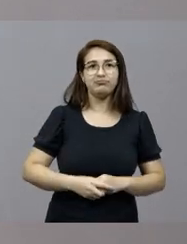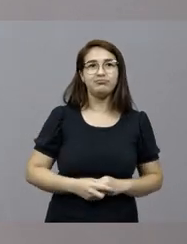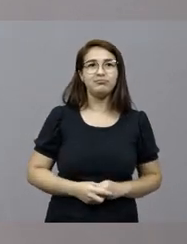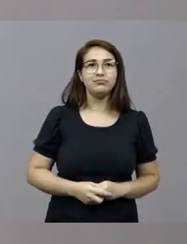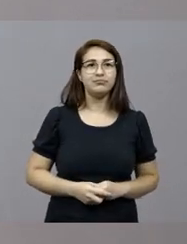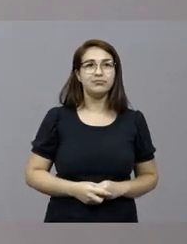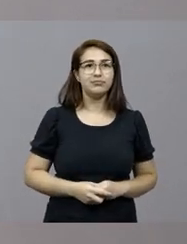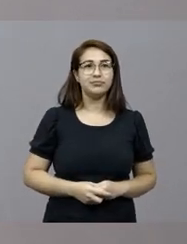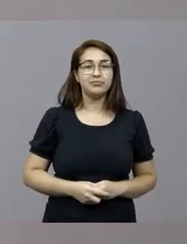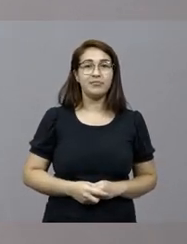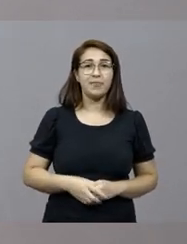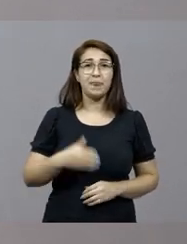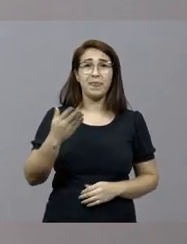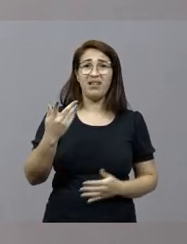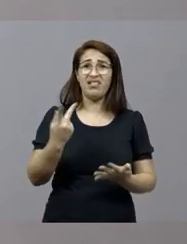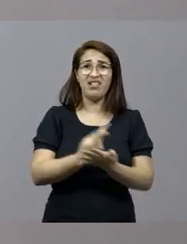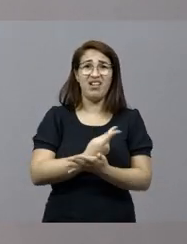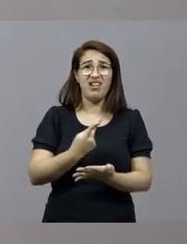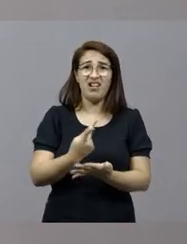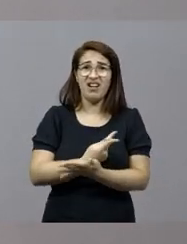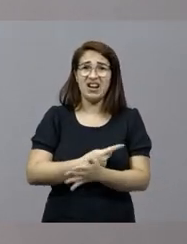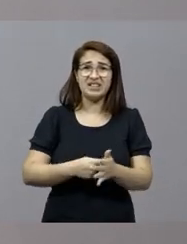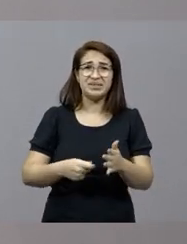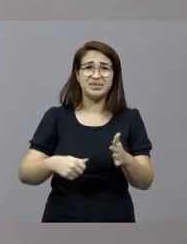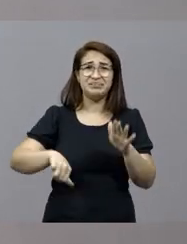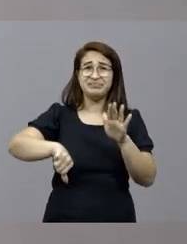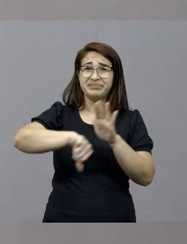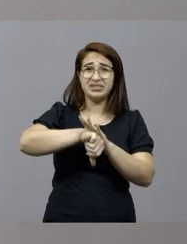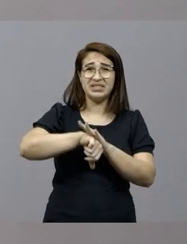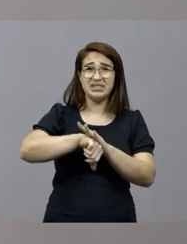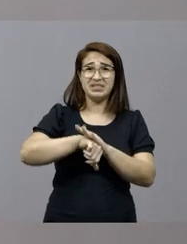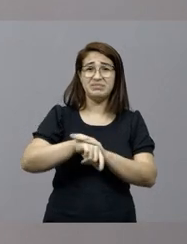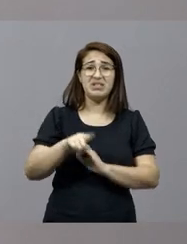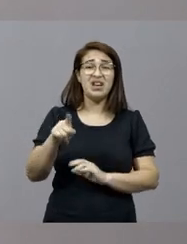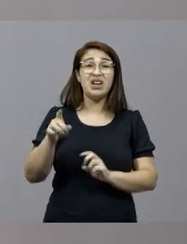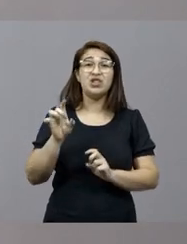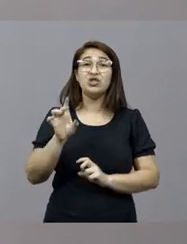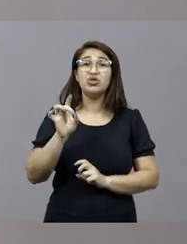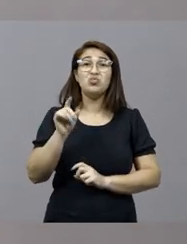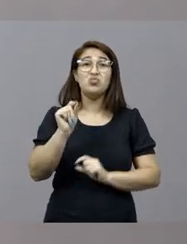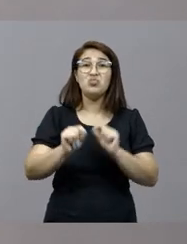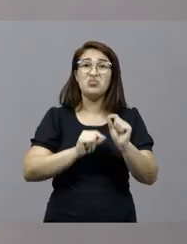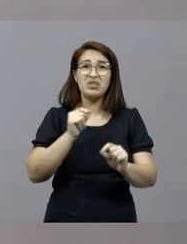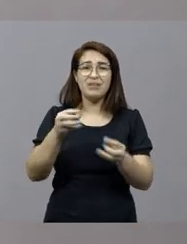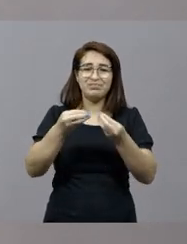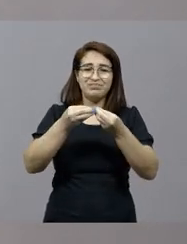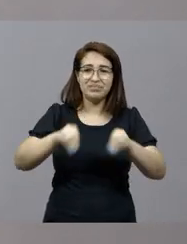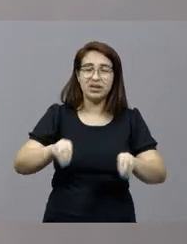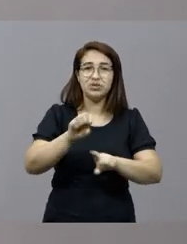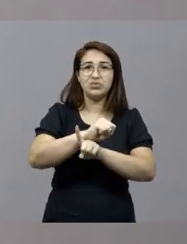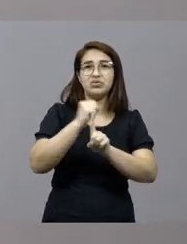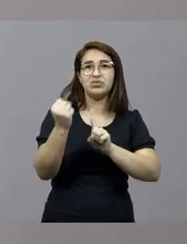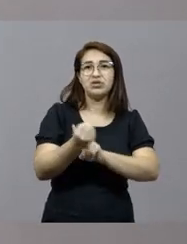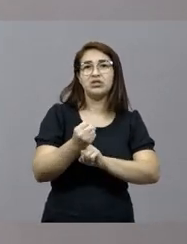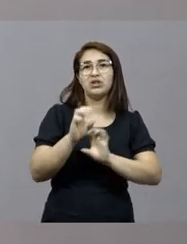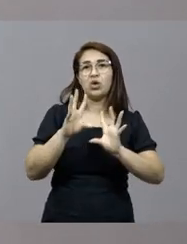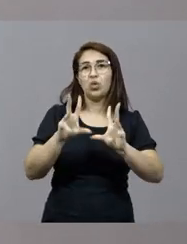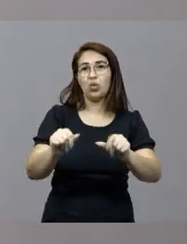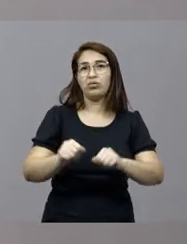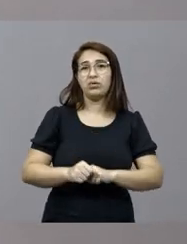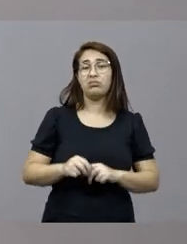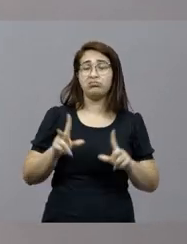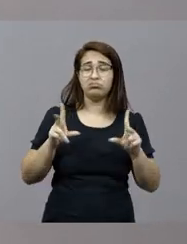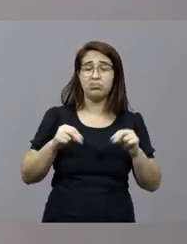Uma escória que não serve para nada, só dá prejuízo para a sociedade. Teve o que